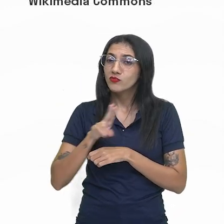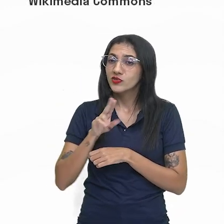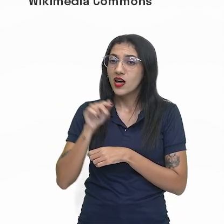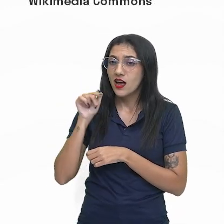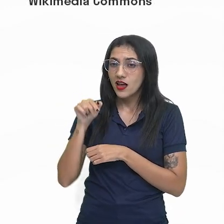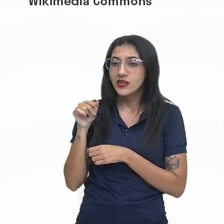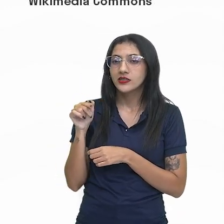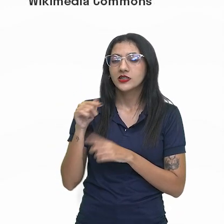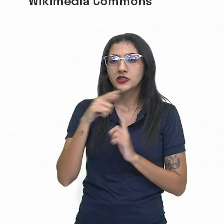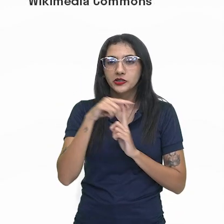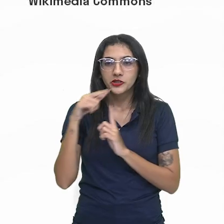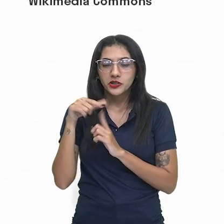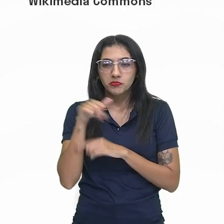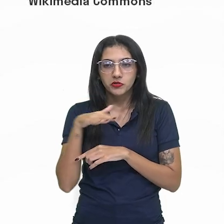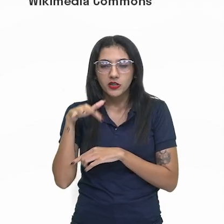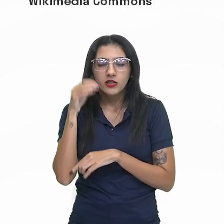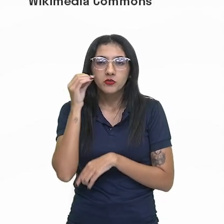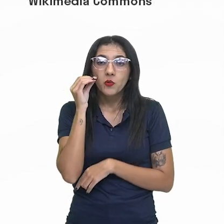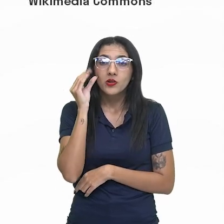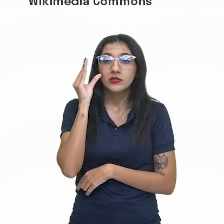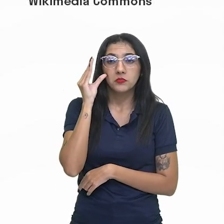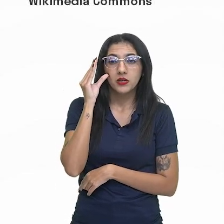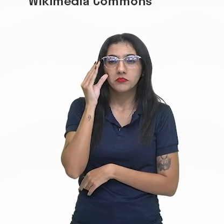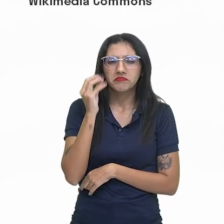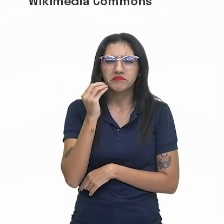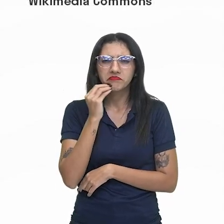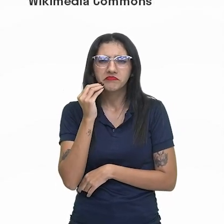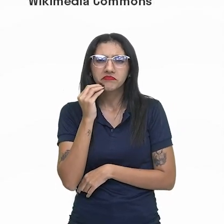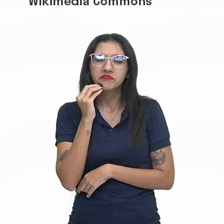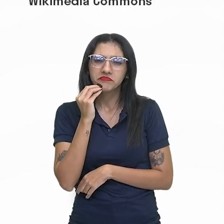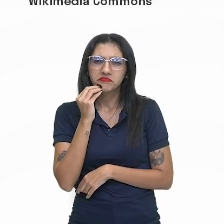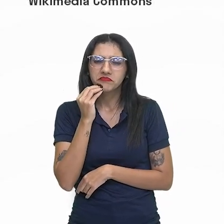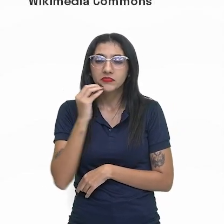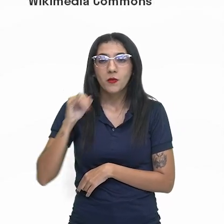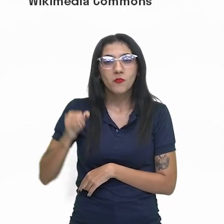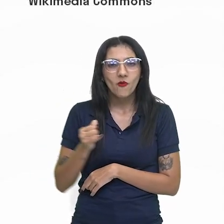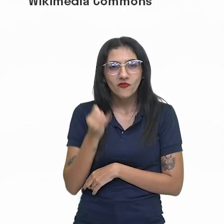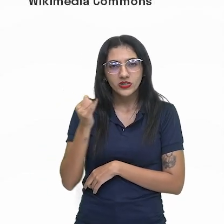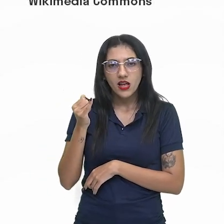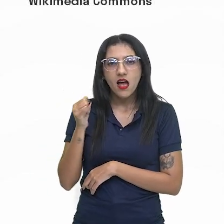usar, primeiramente, vai se utilizar, né,